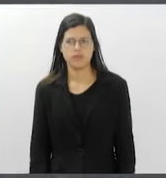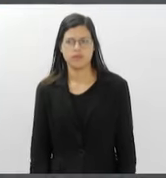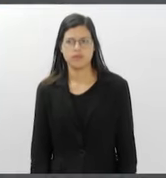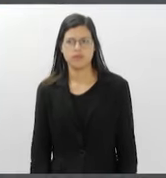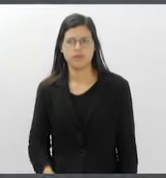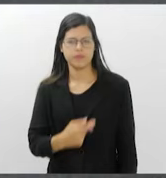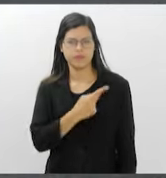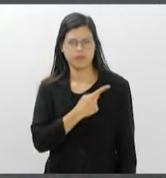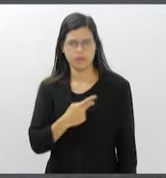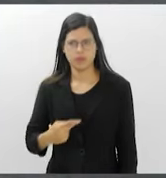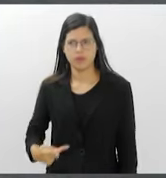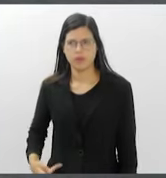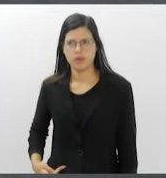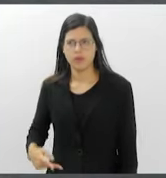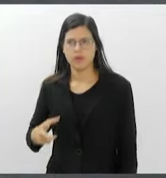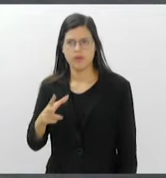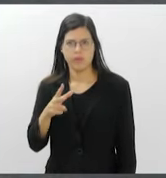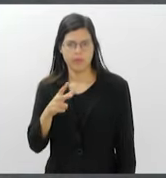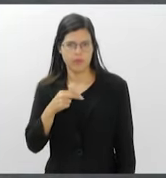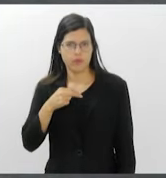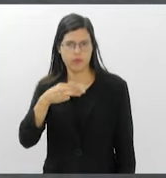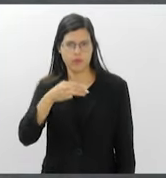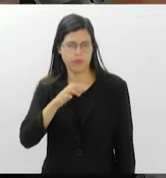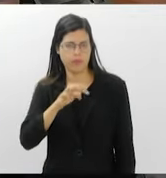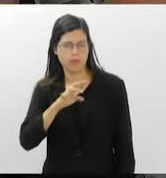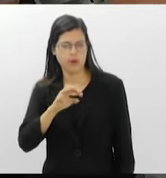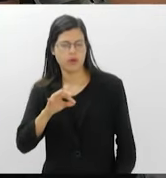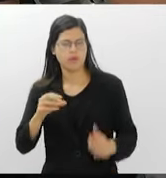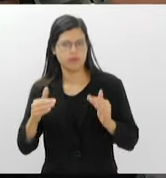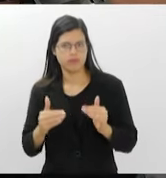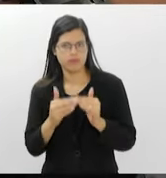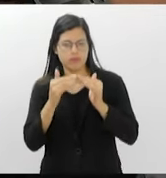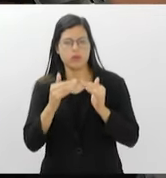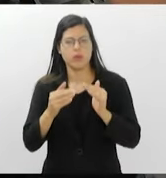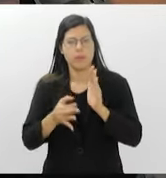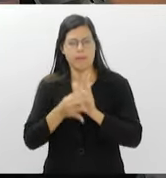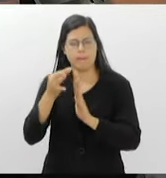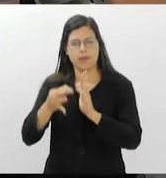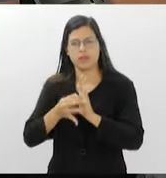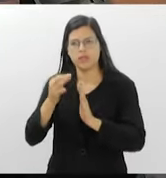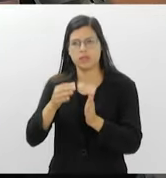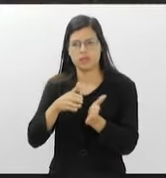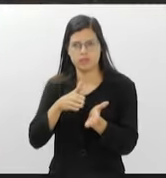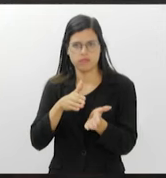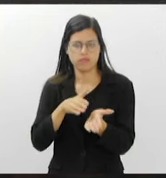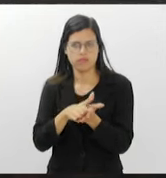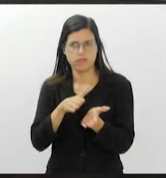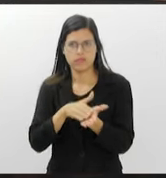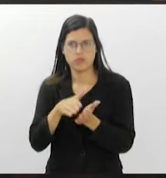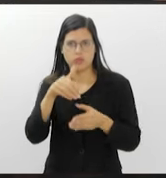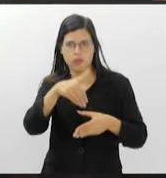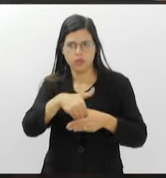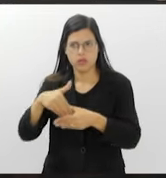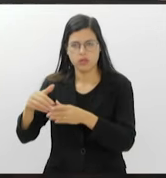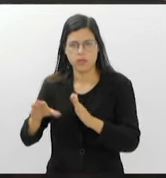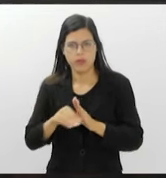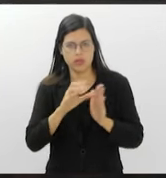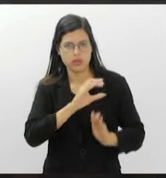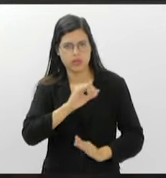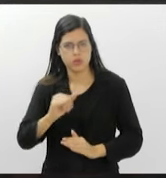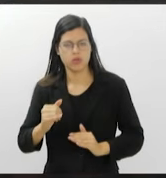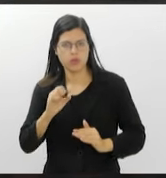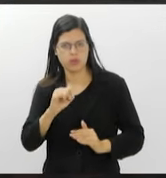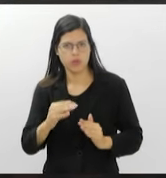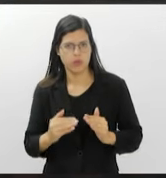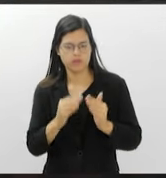Senhor presidente, no mérito, favorável. Muito obrigado. Com os pareceres emitidos, em votação, a emenda da CCJ. Os senhores que aprovam permaneçam